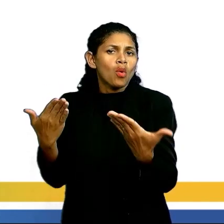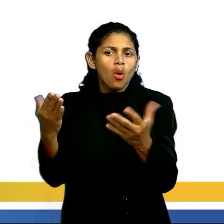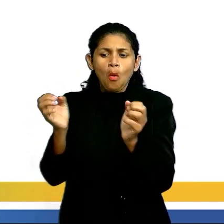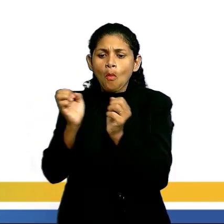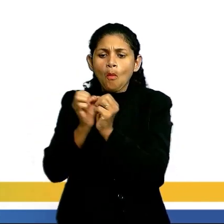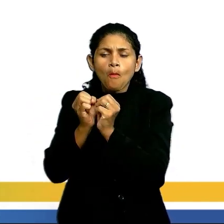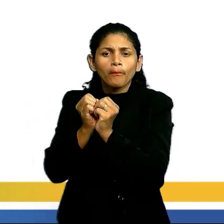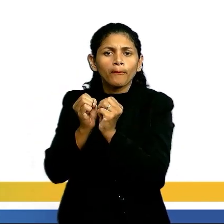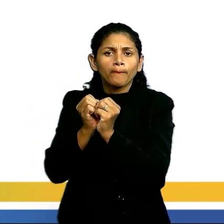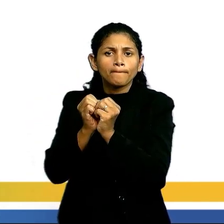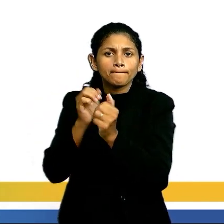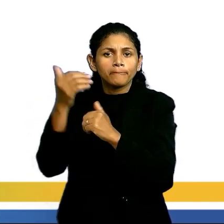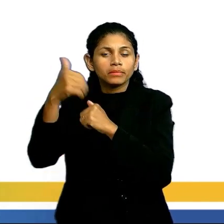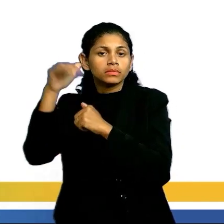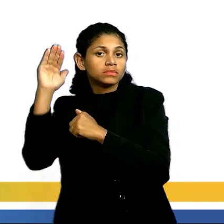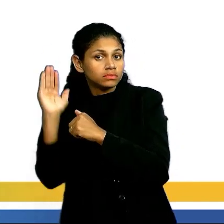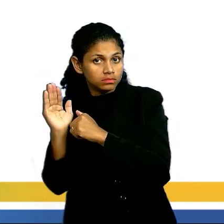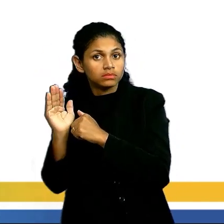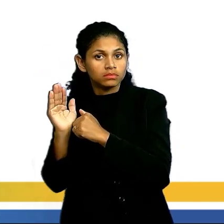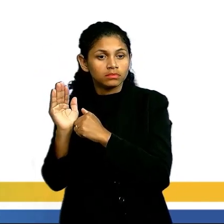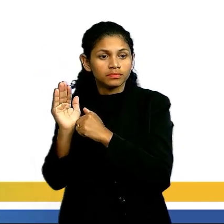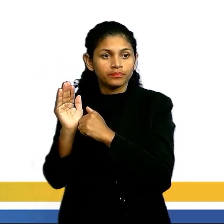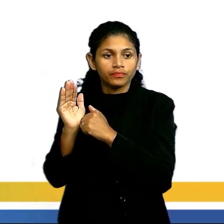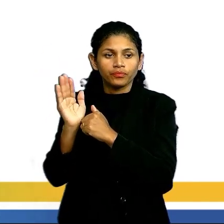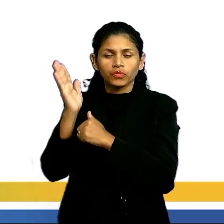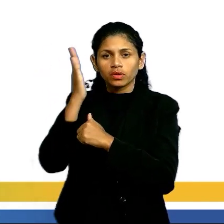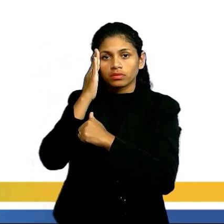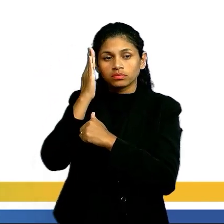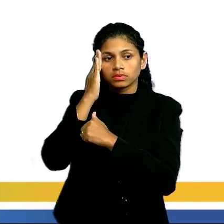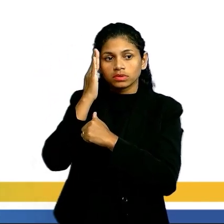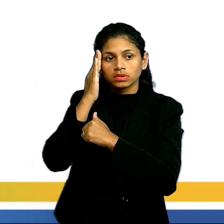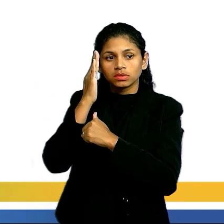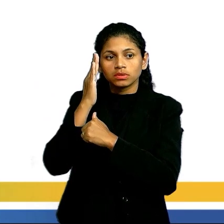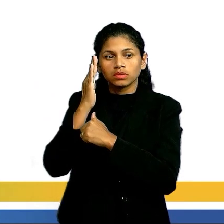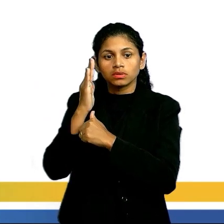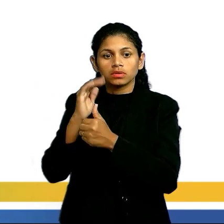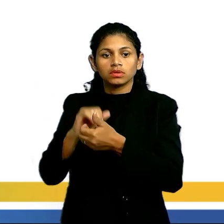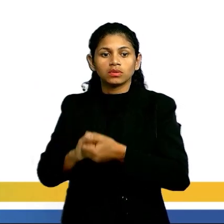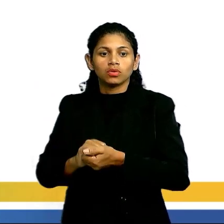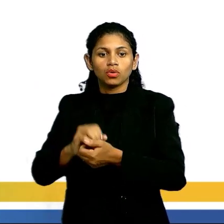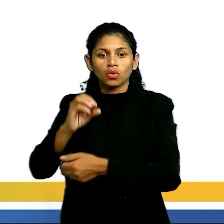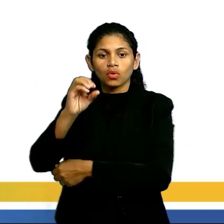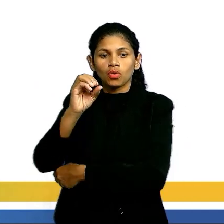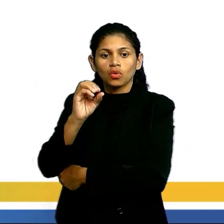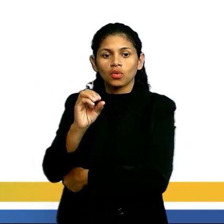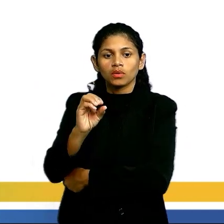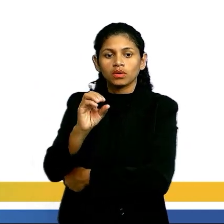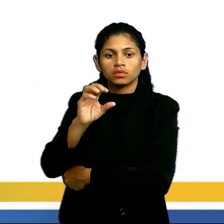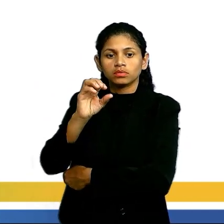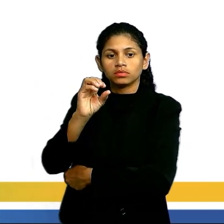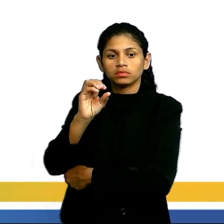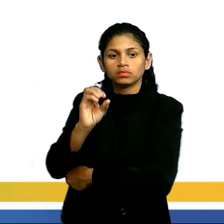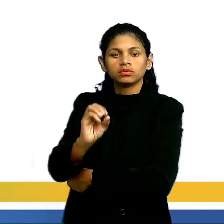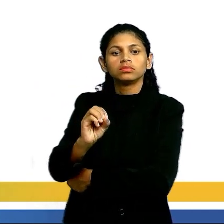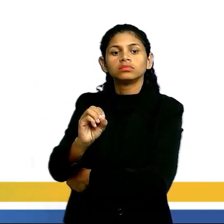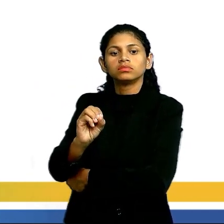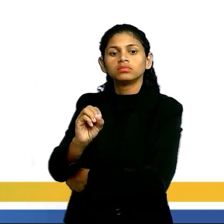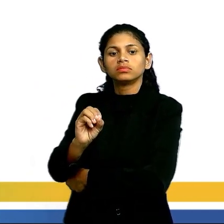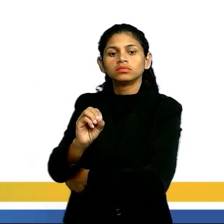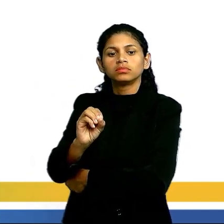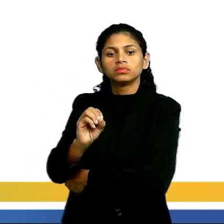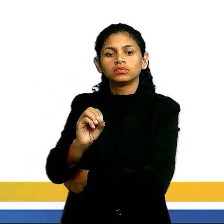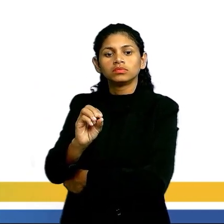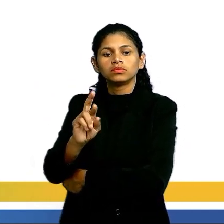E se eu sei que esse aqui é o orangotango, o gorila, o ser humano, chimpanzé e o